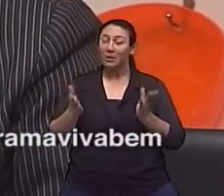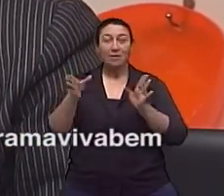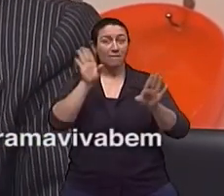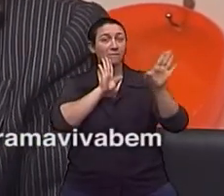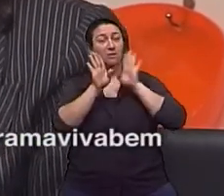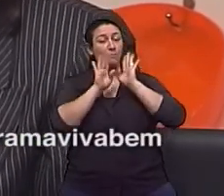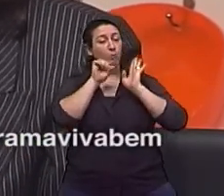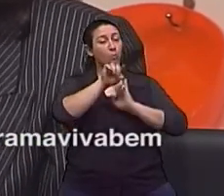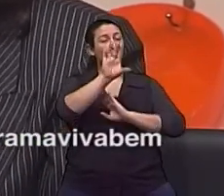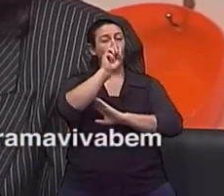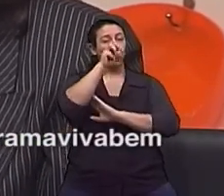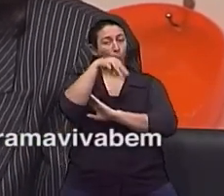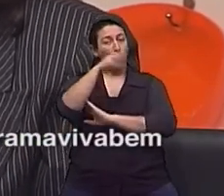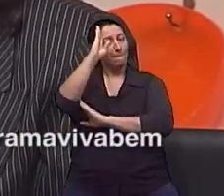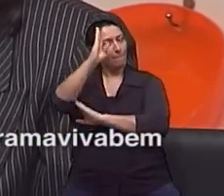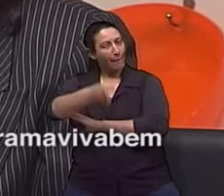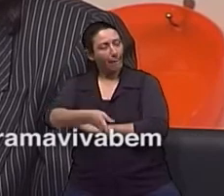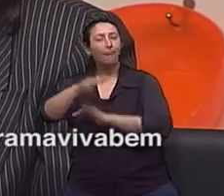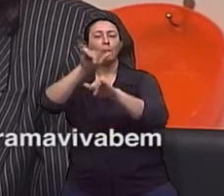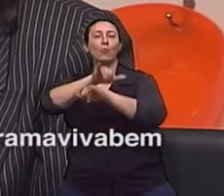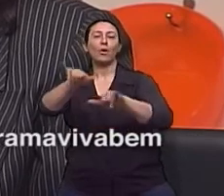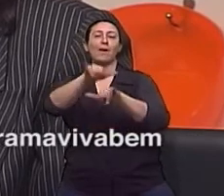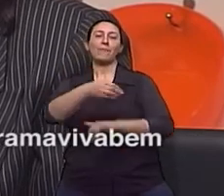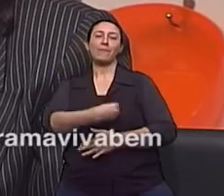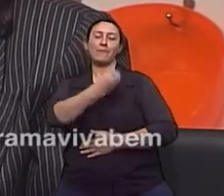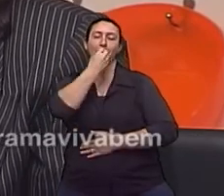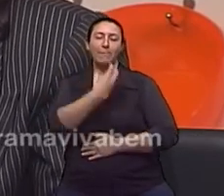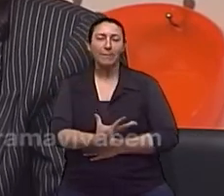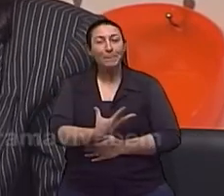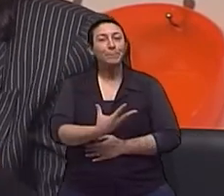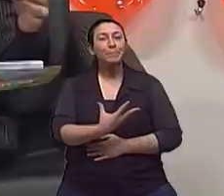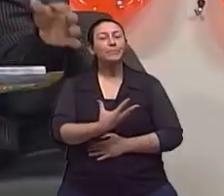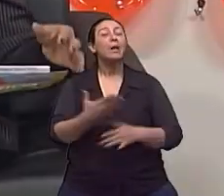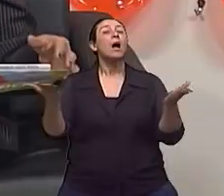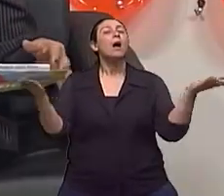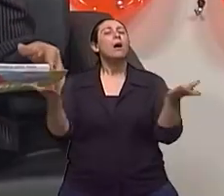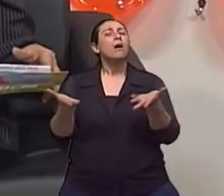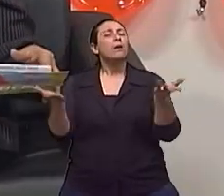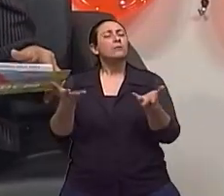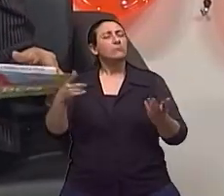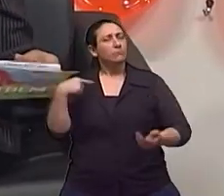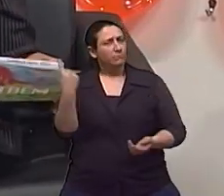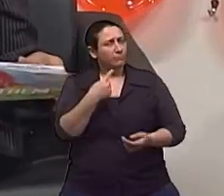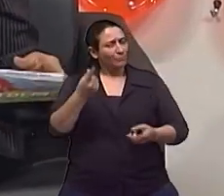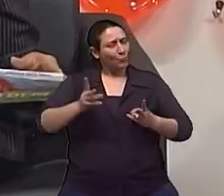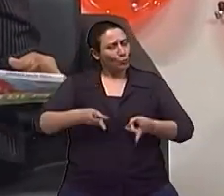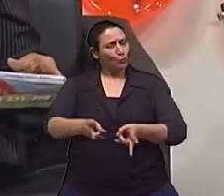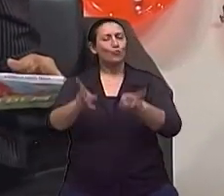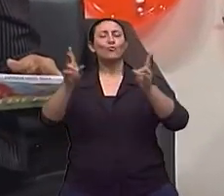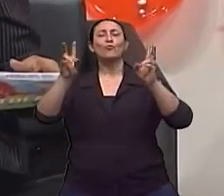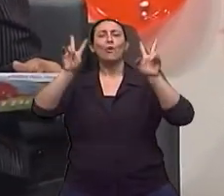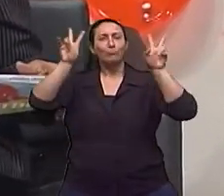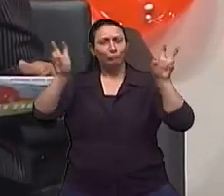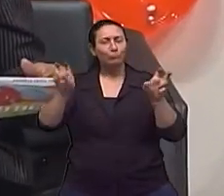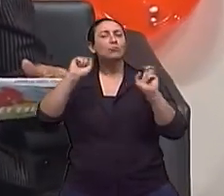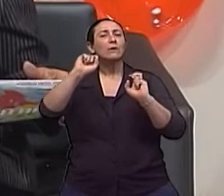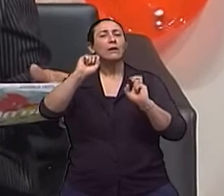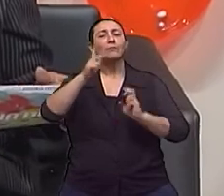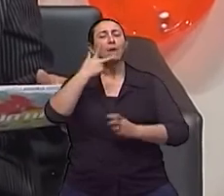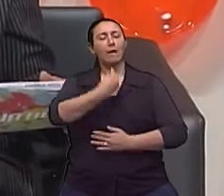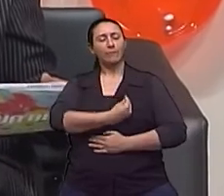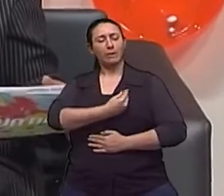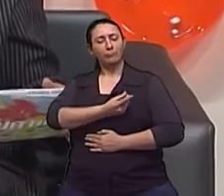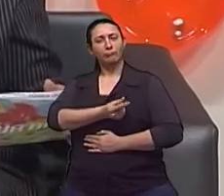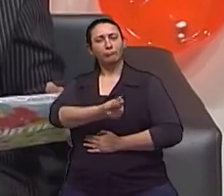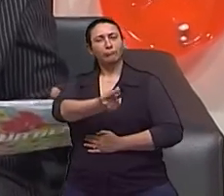no facebook.com/programa viva bem nós continuamos a nossa conversa de sobre longevidade